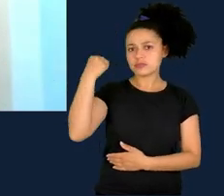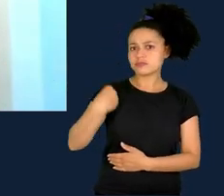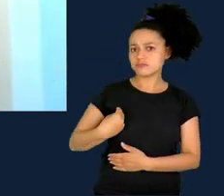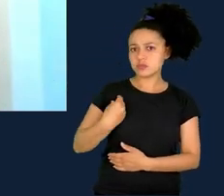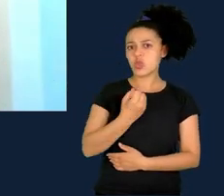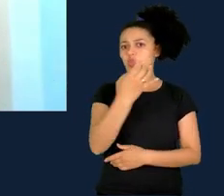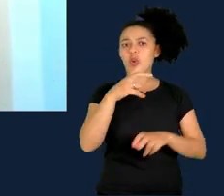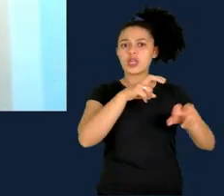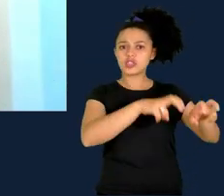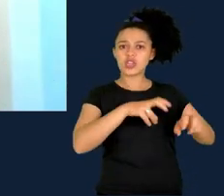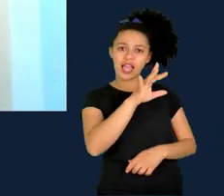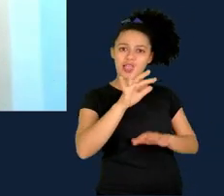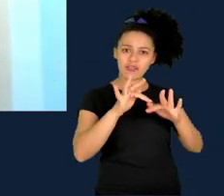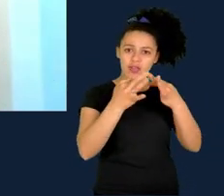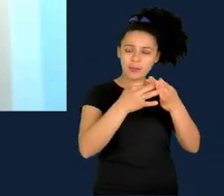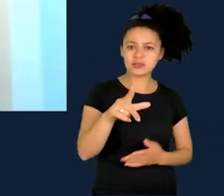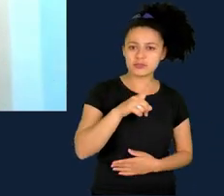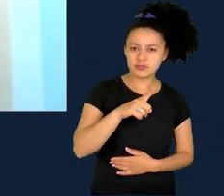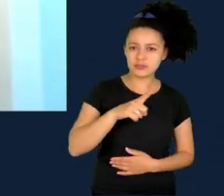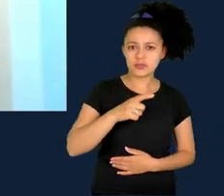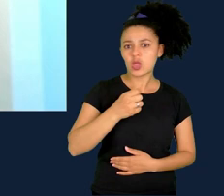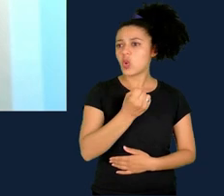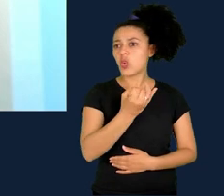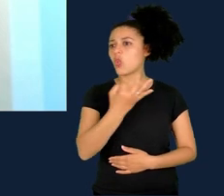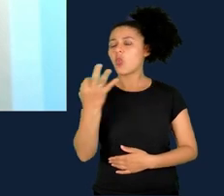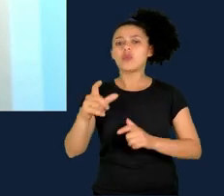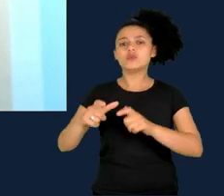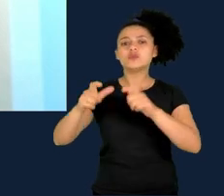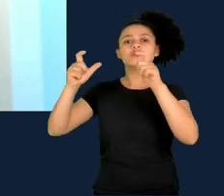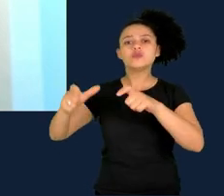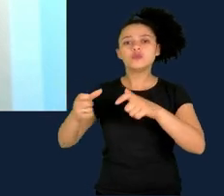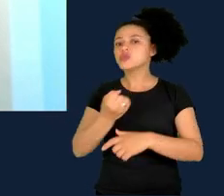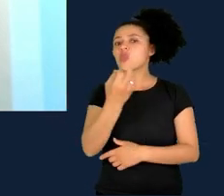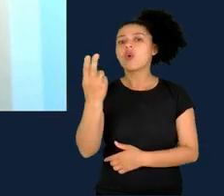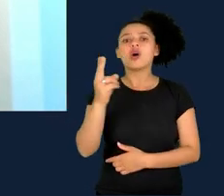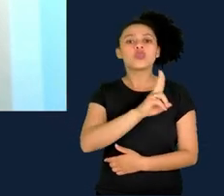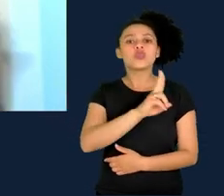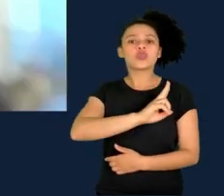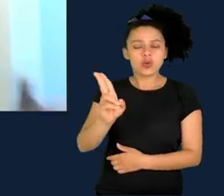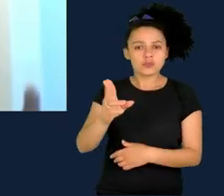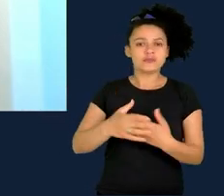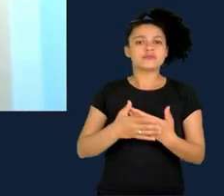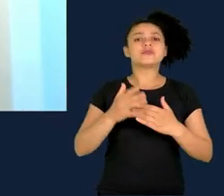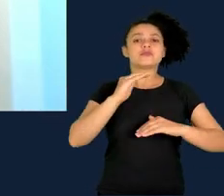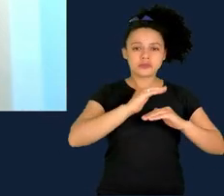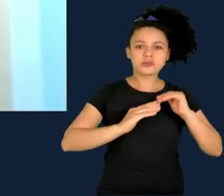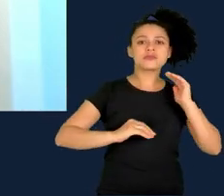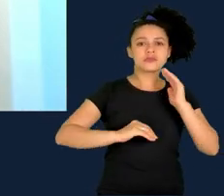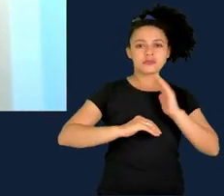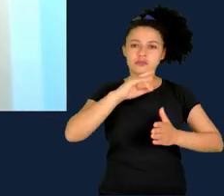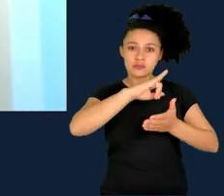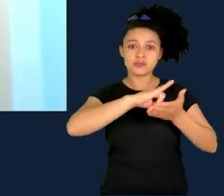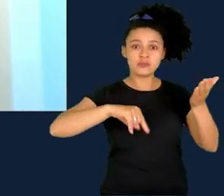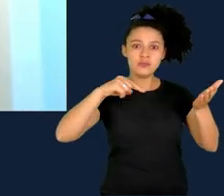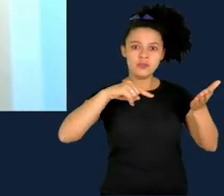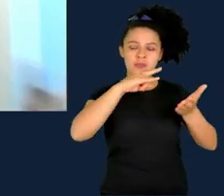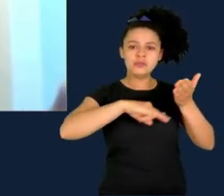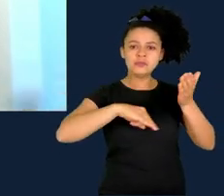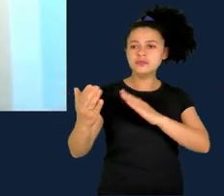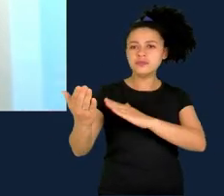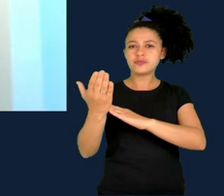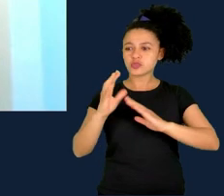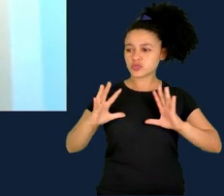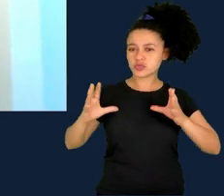cada família tem, quais são os lugares, quais são os nomes. Então, se construiu um documento